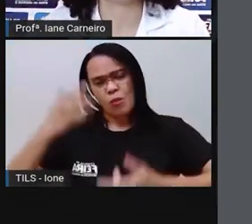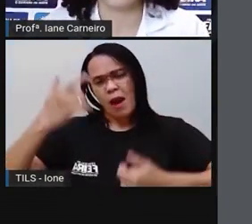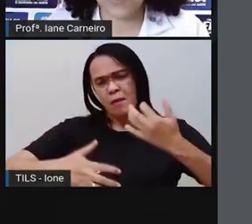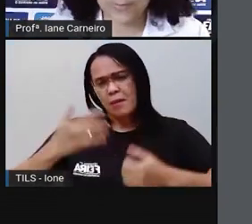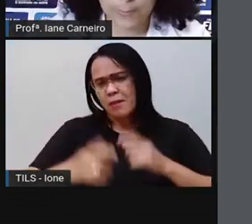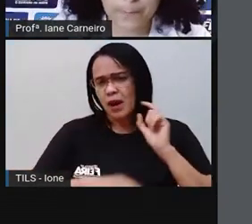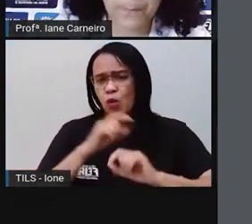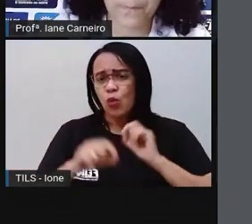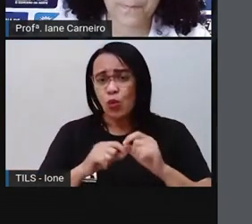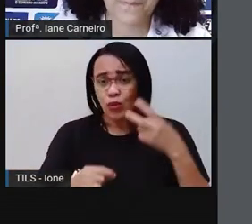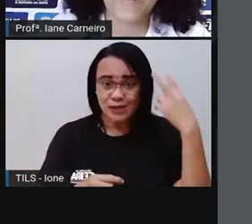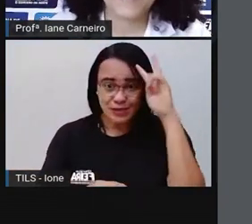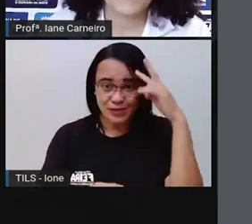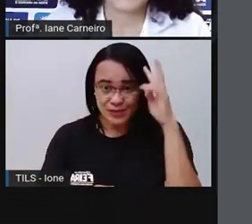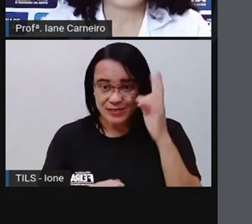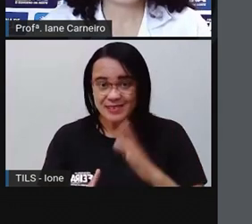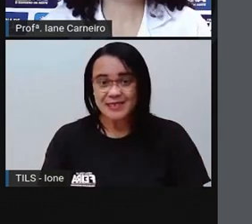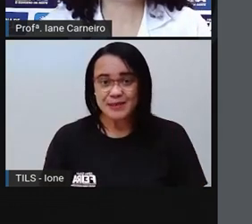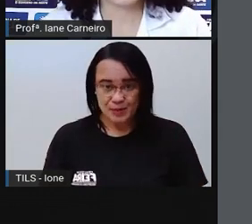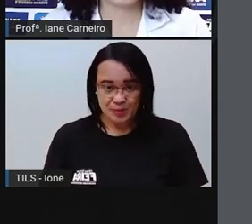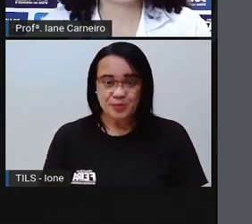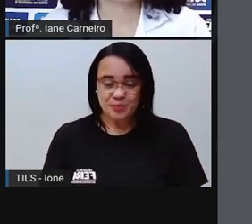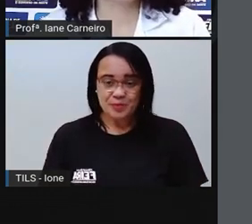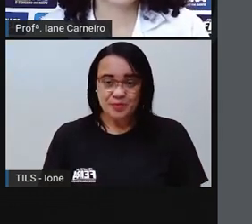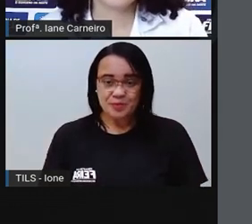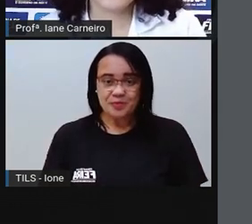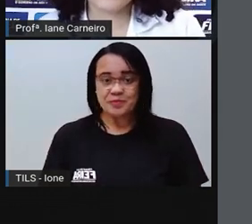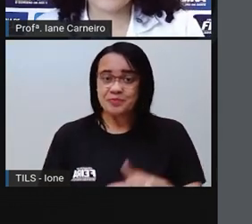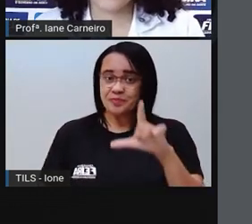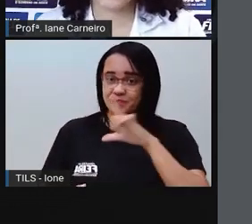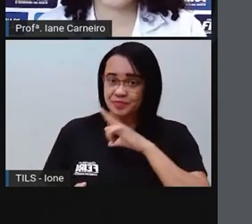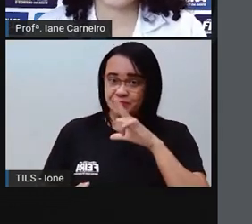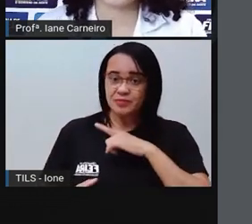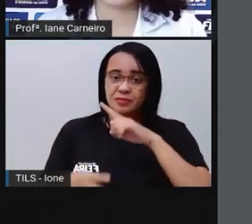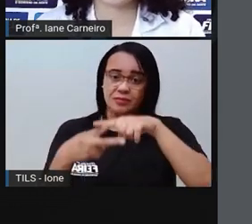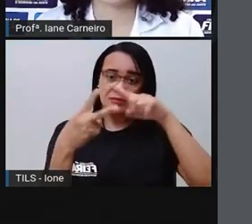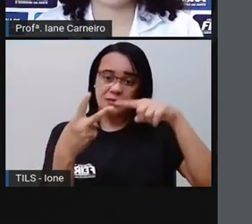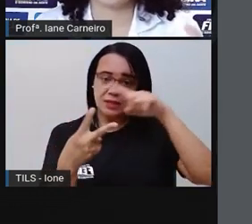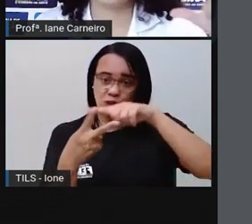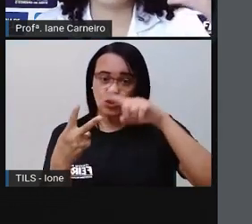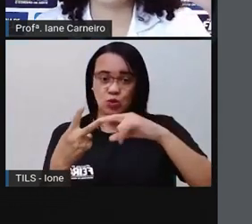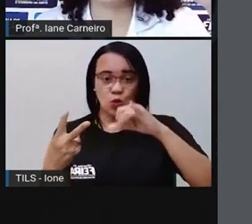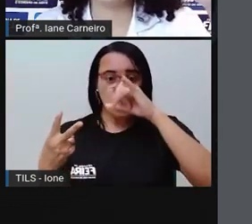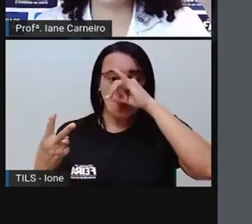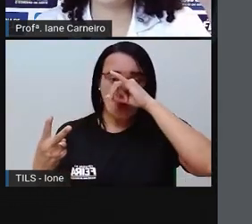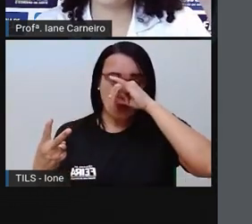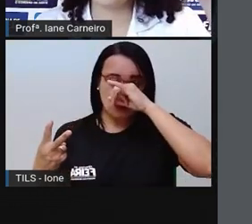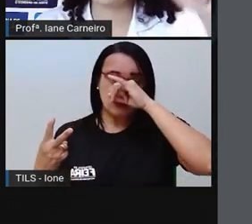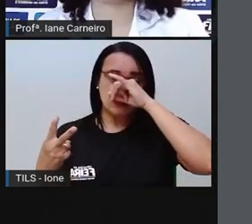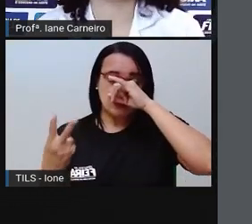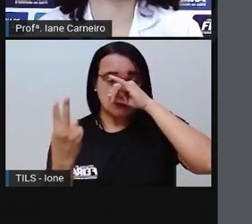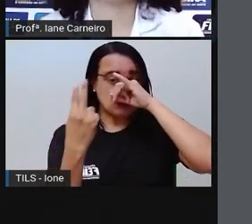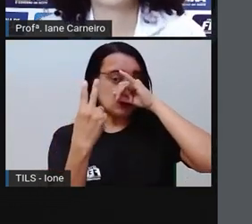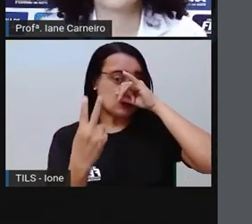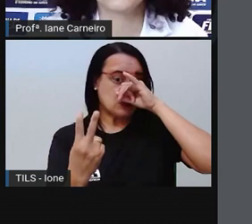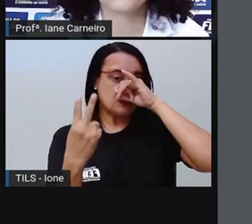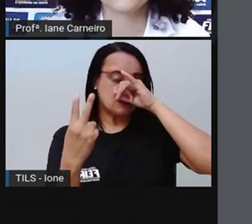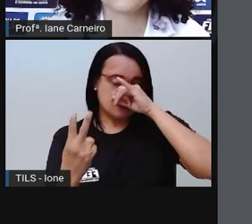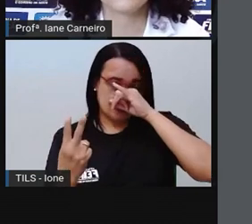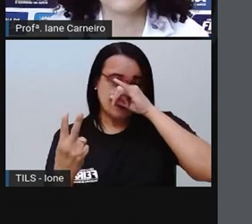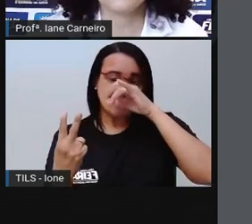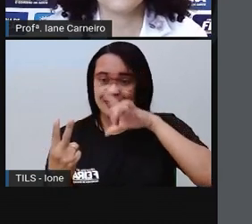de porquinhos. Eu tenho dois porquinhos, ó, dois porquinhos.